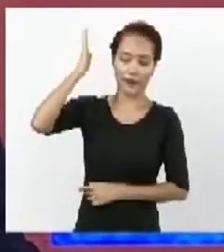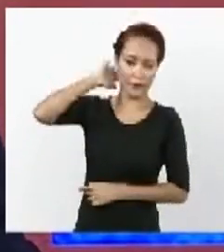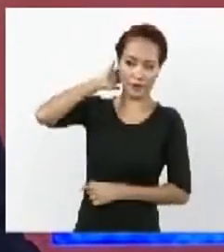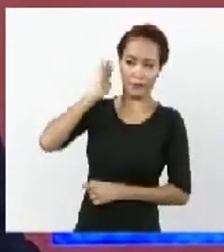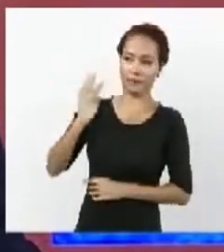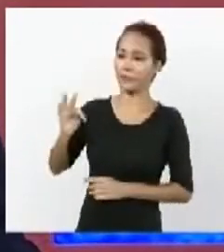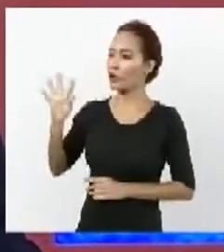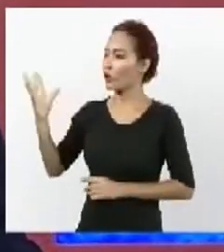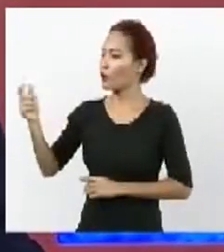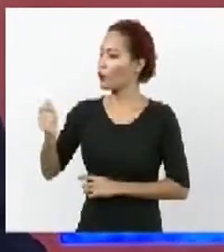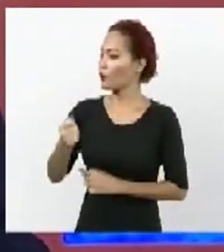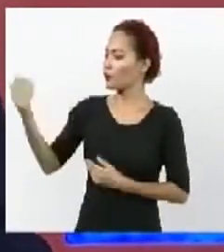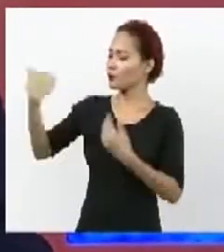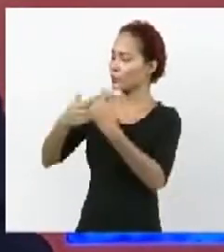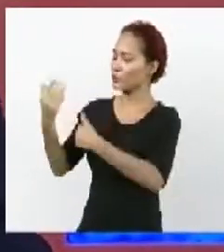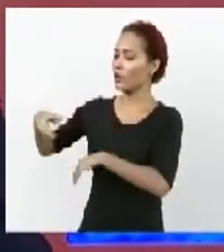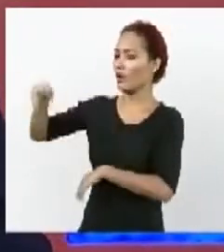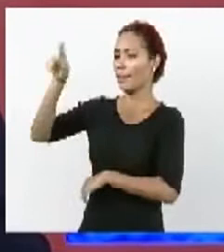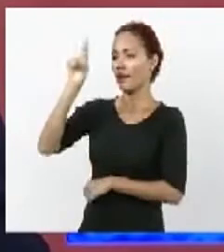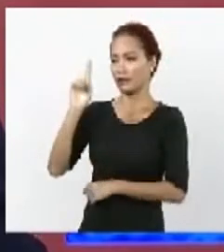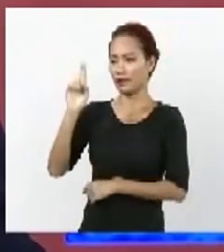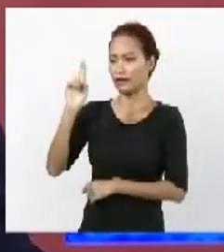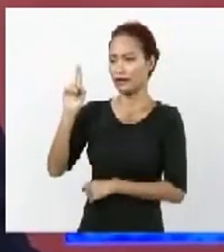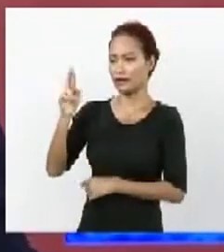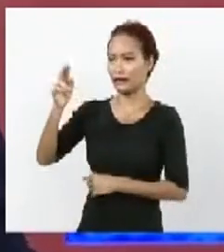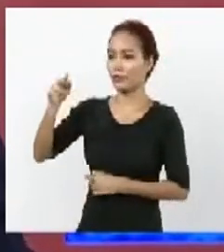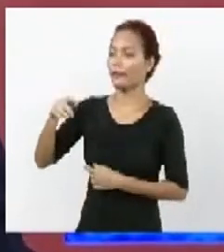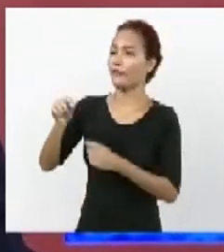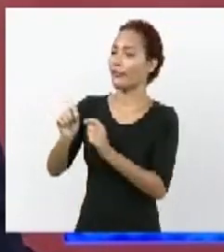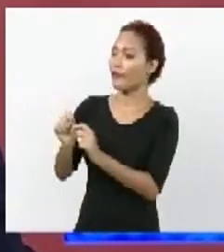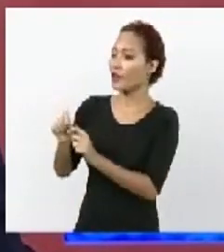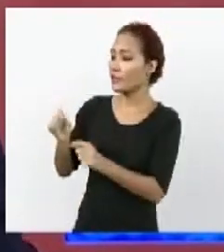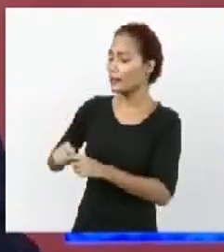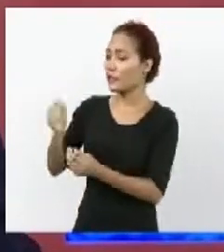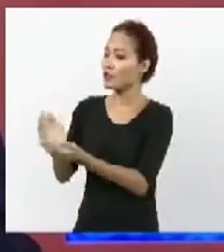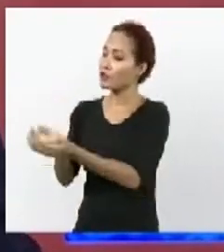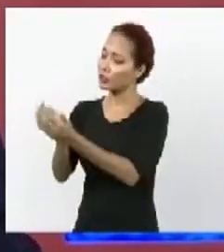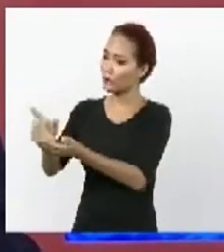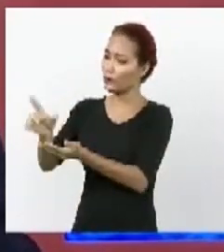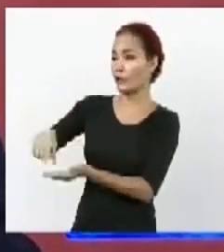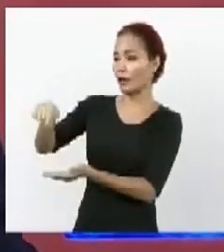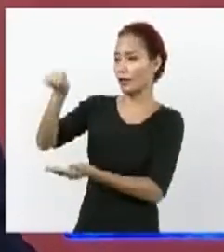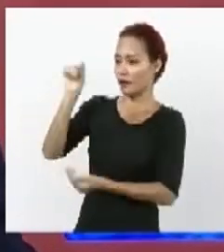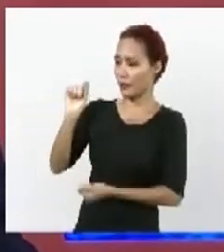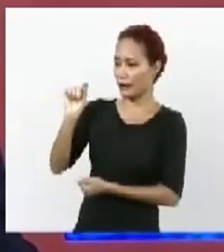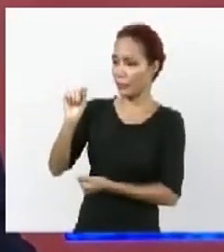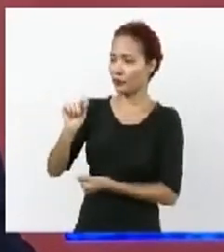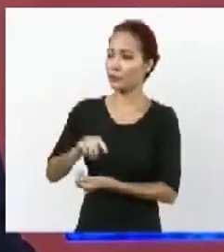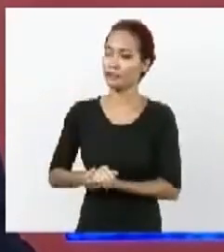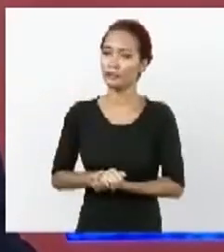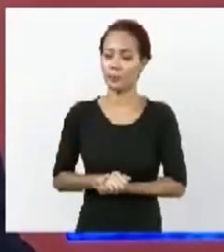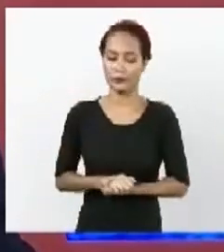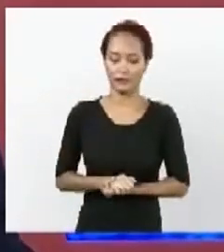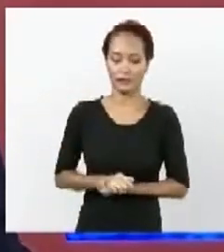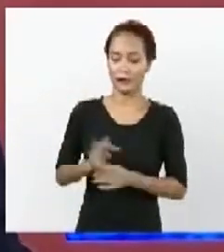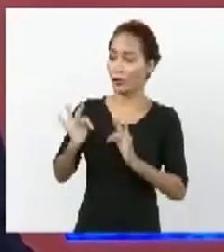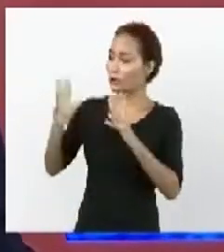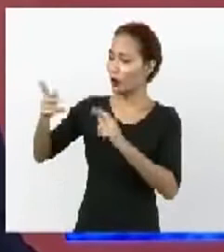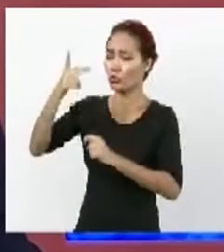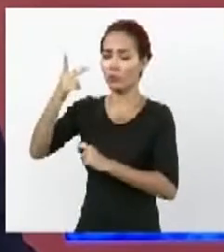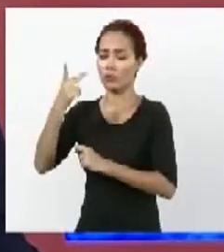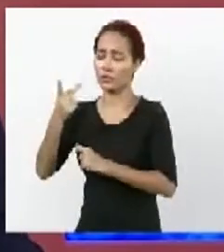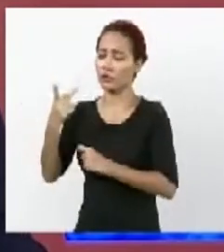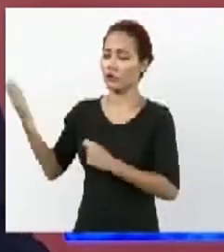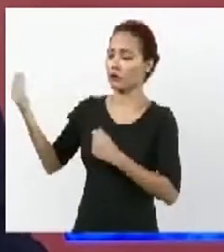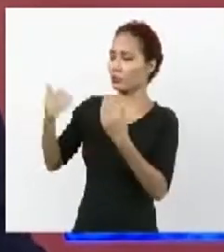sorteio realizado na sede da RBA, com a presença de representantes do Departamento de Jornalismo da emissora e de todos os partidos ou